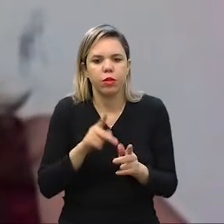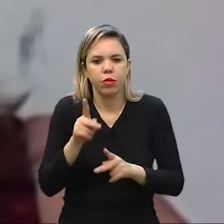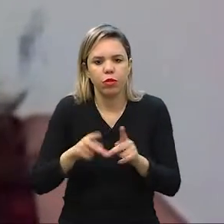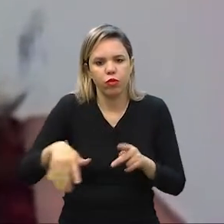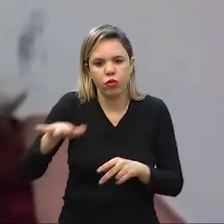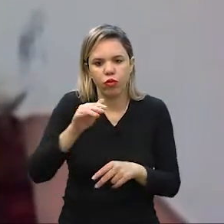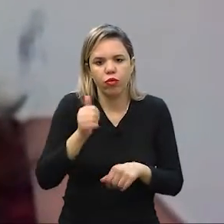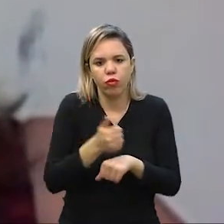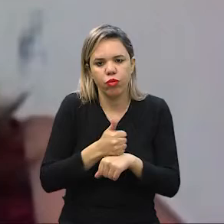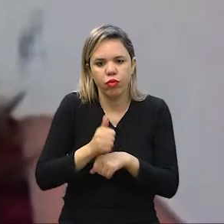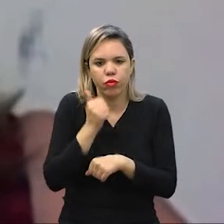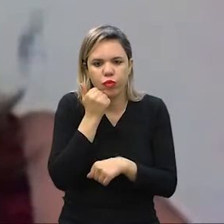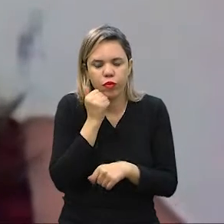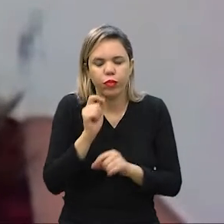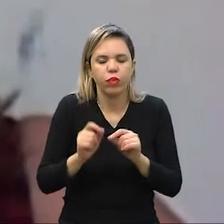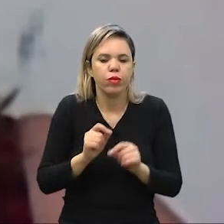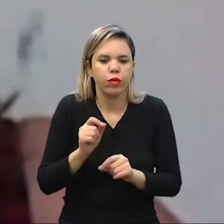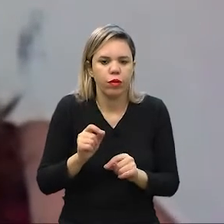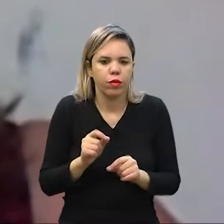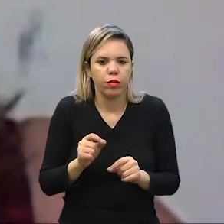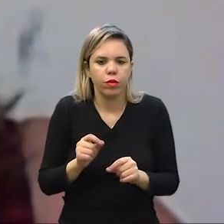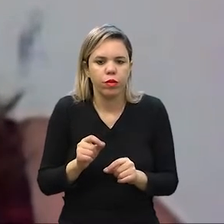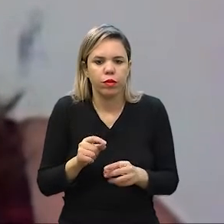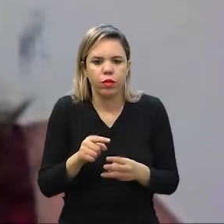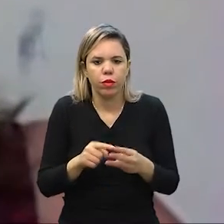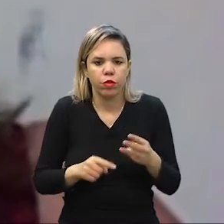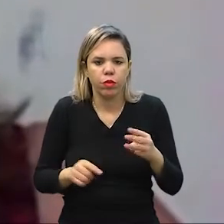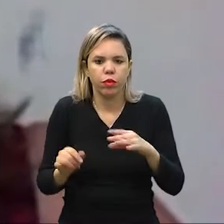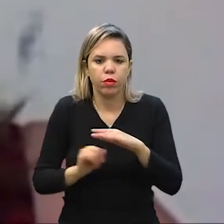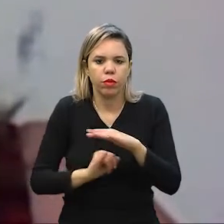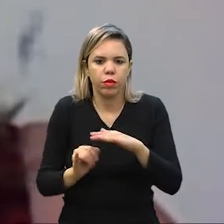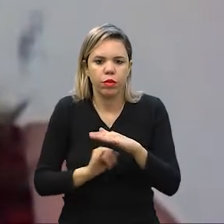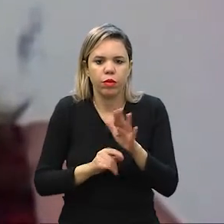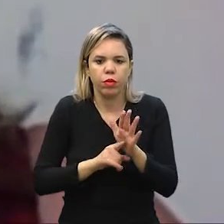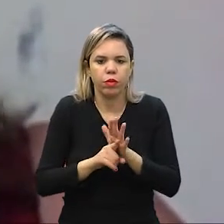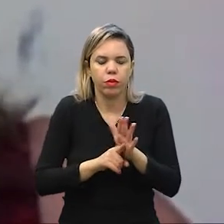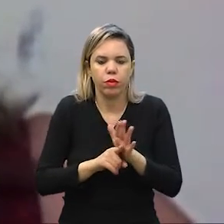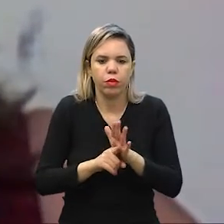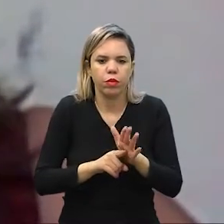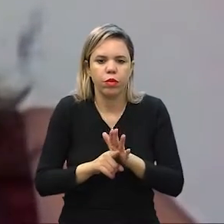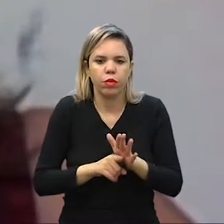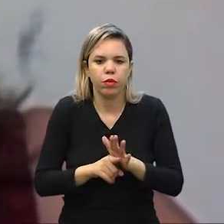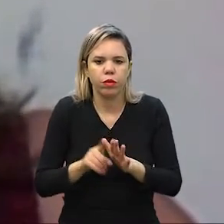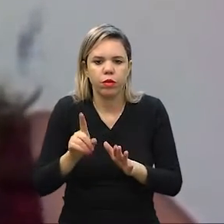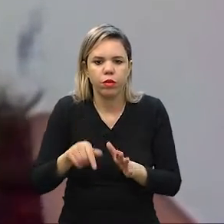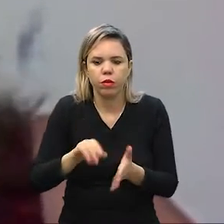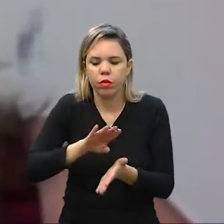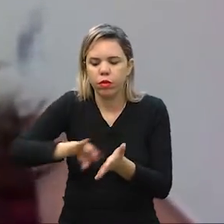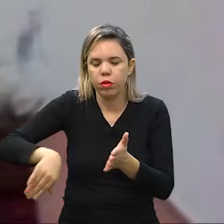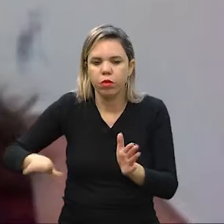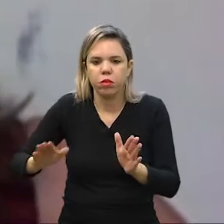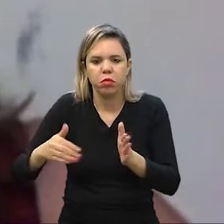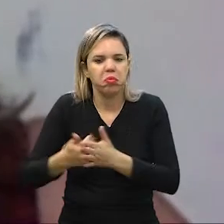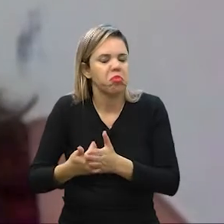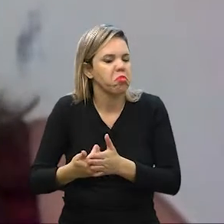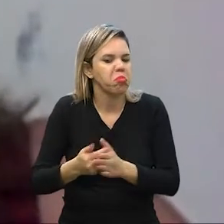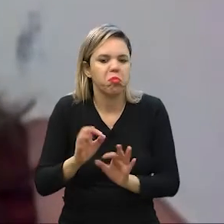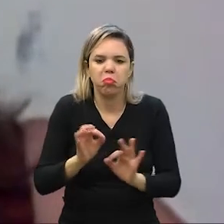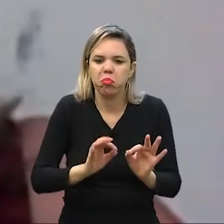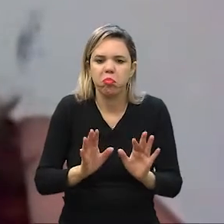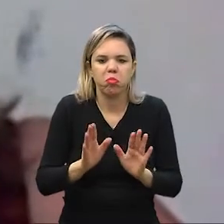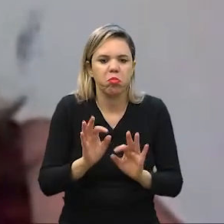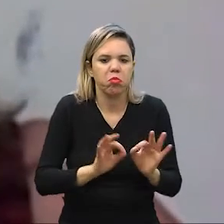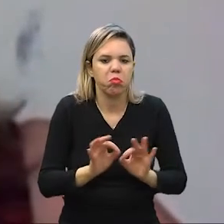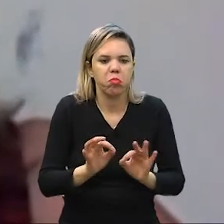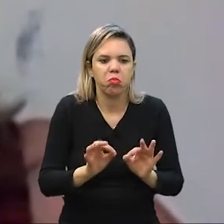comunidade científica é que 3 instituições de pesquisa são extintas, sem nenhum planejamento,